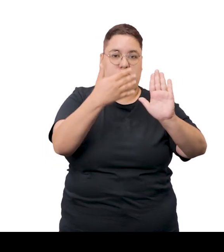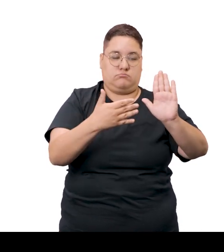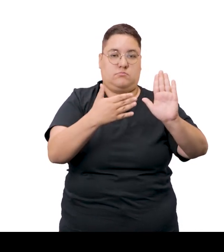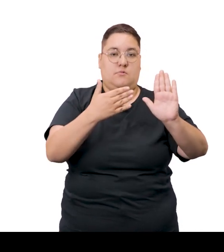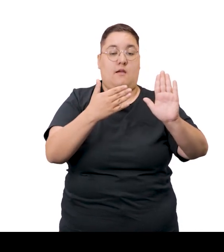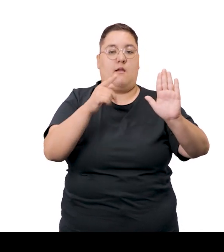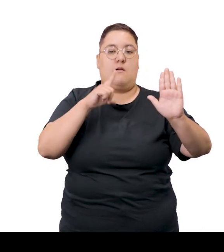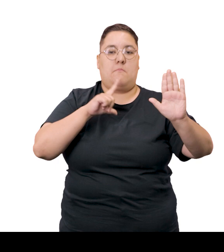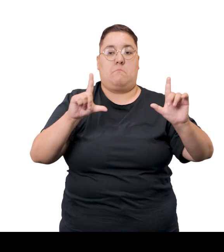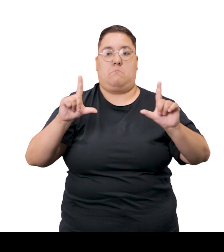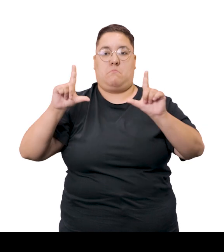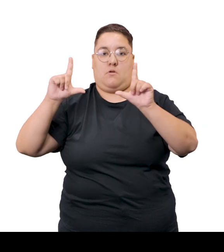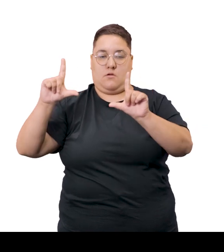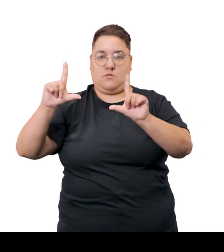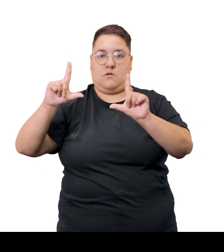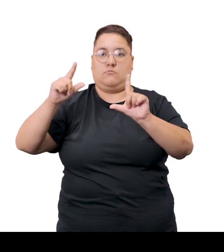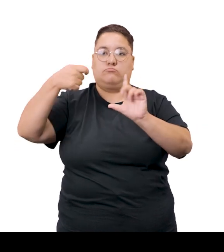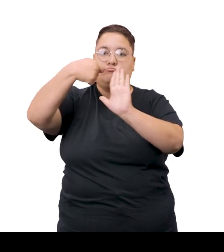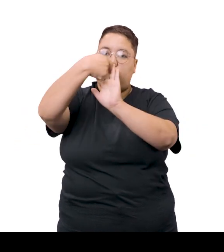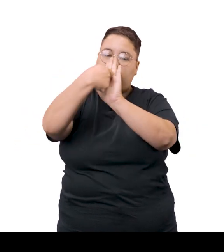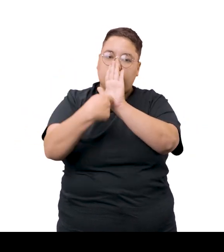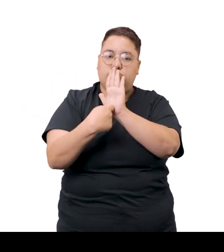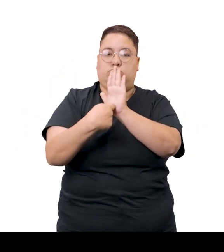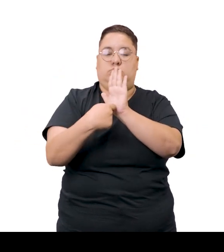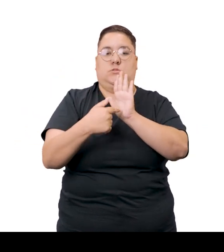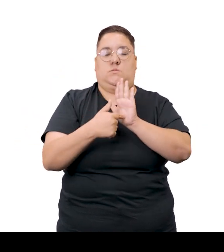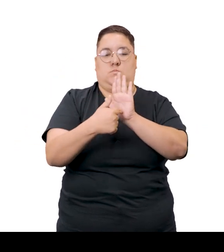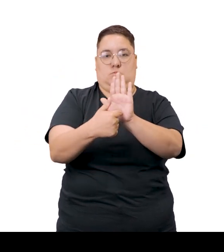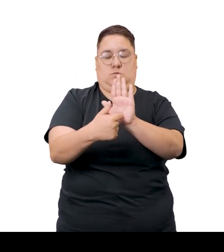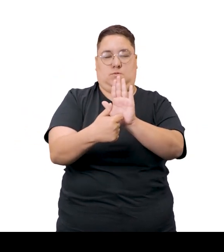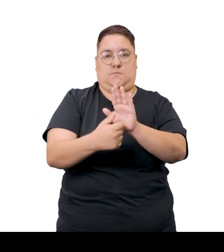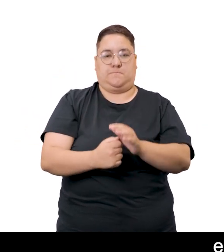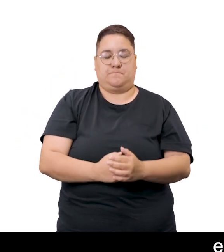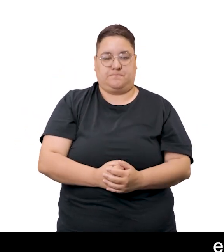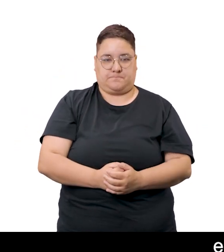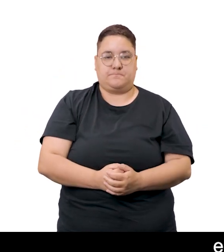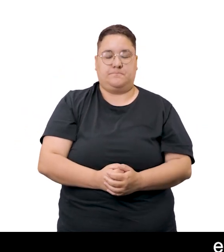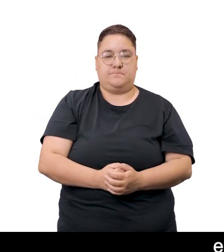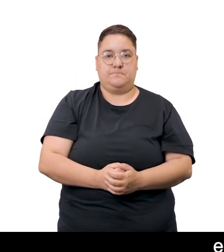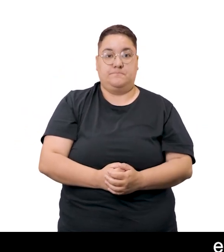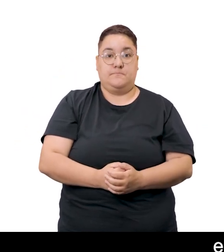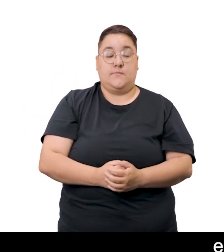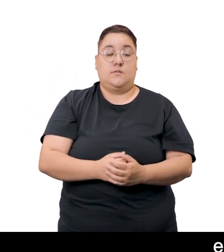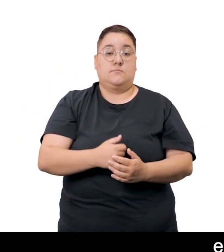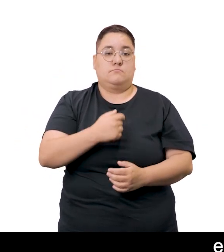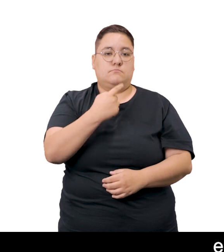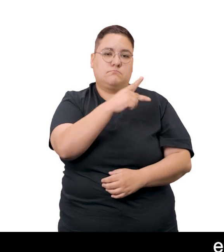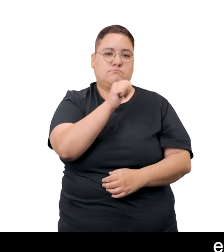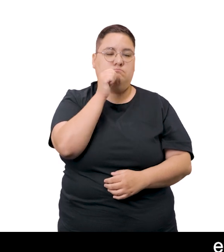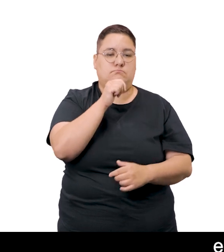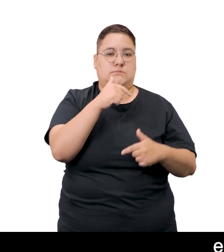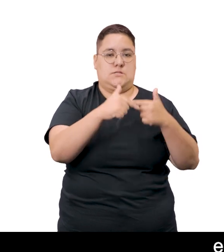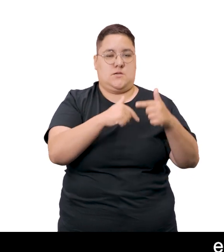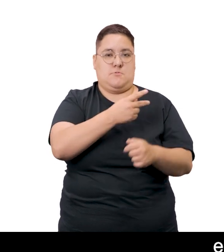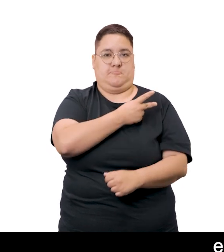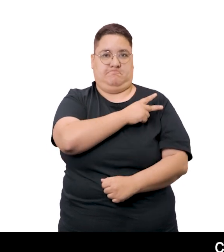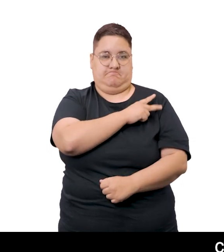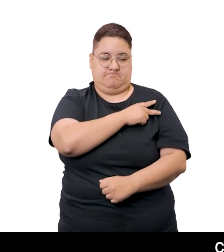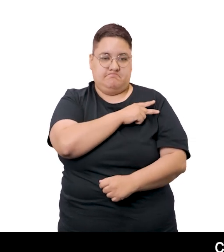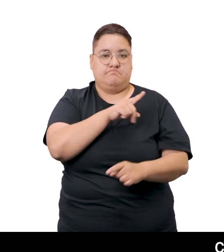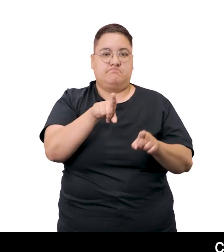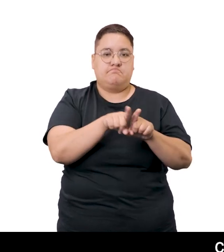da exposição. Parte do trabalho de Catherine Opie e dos diálogos com algumas obras do acervo